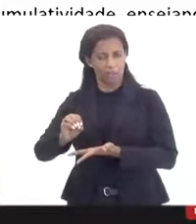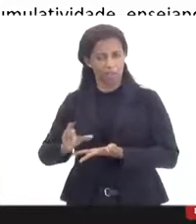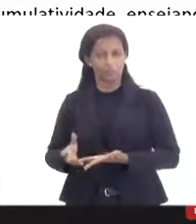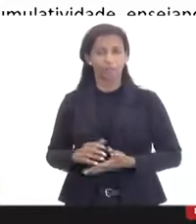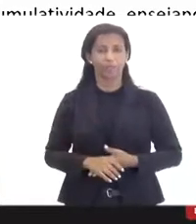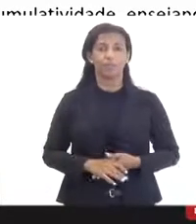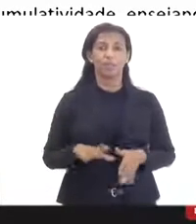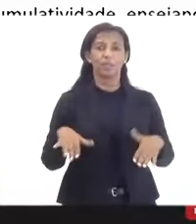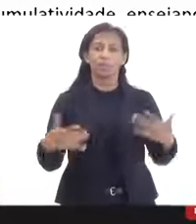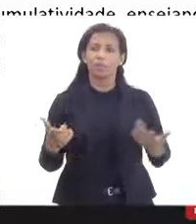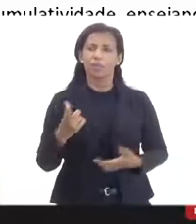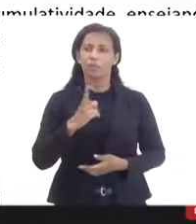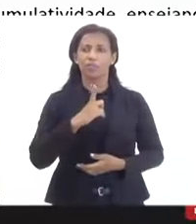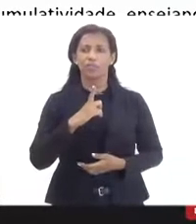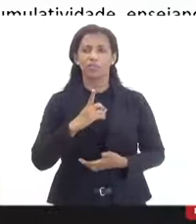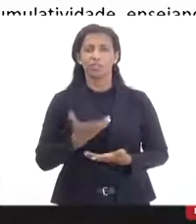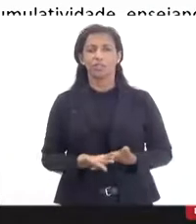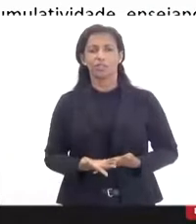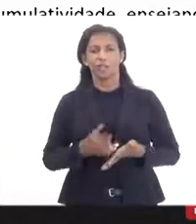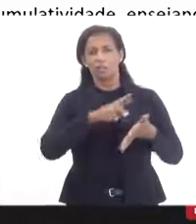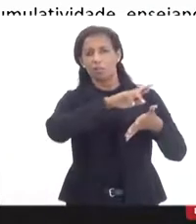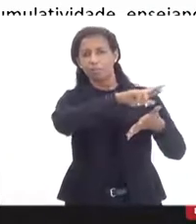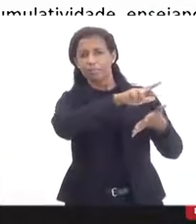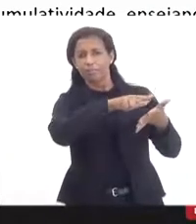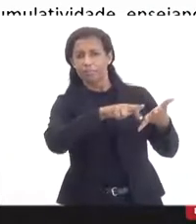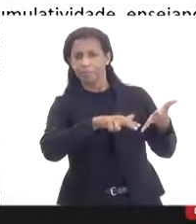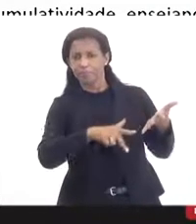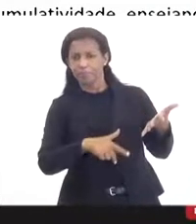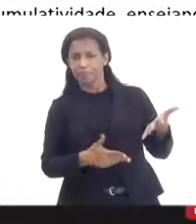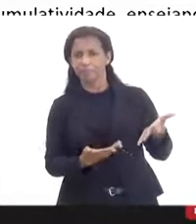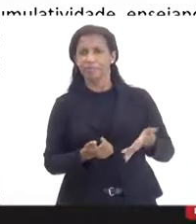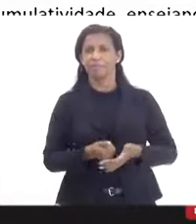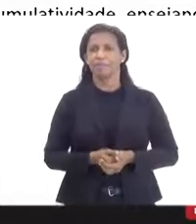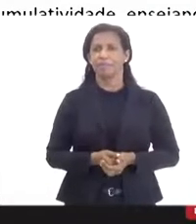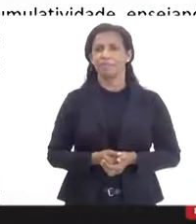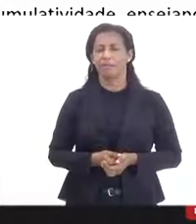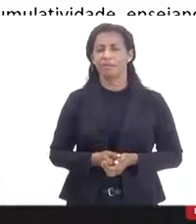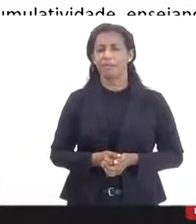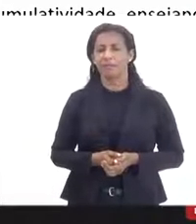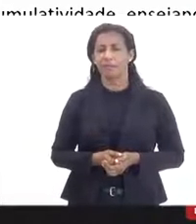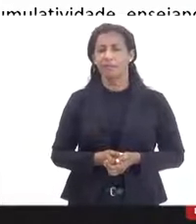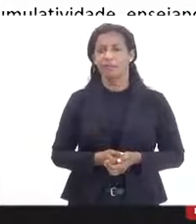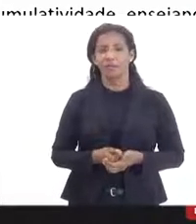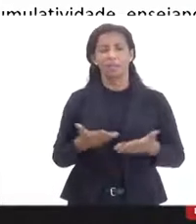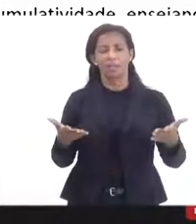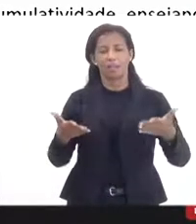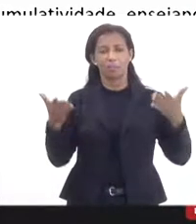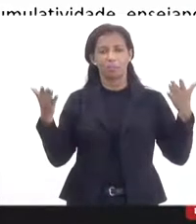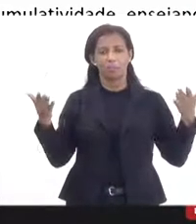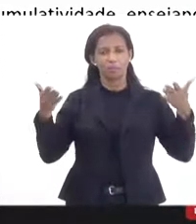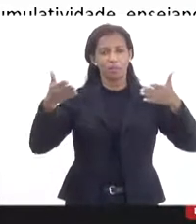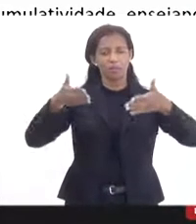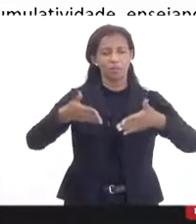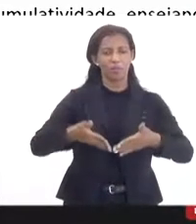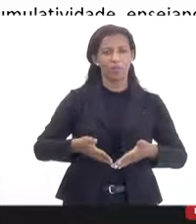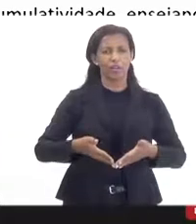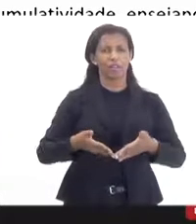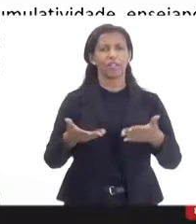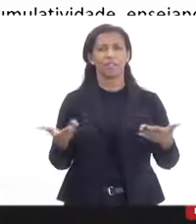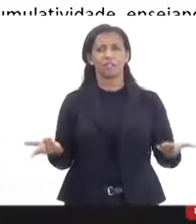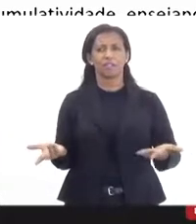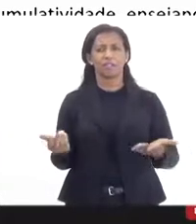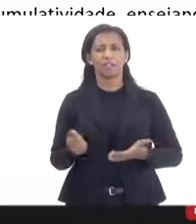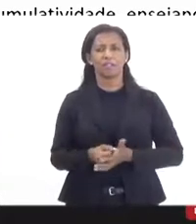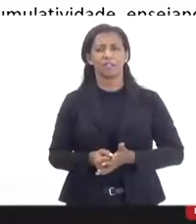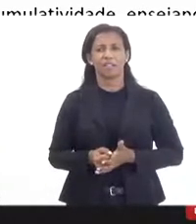Então, a gente tem aí... o fato de a gente ter desaguar efetivamente todo o contencioso para a esfera judicial